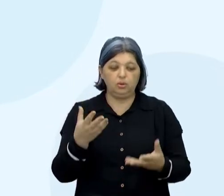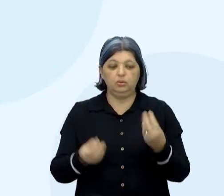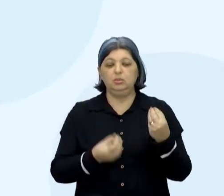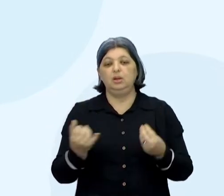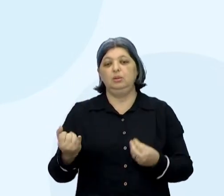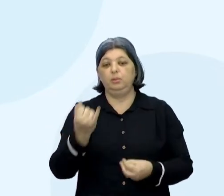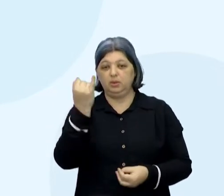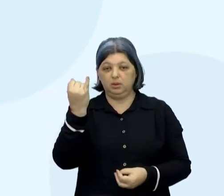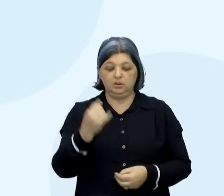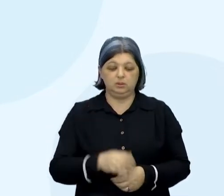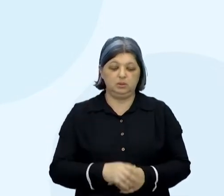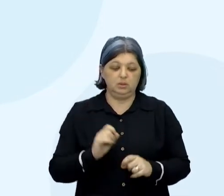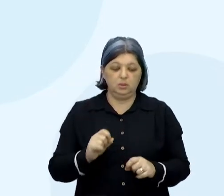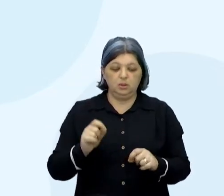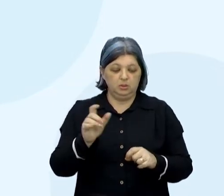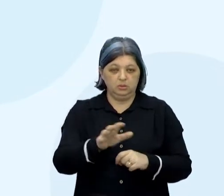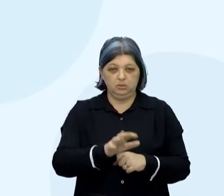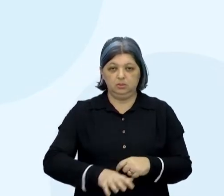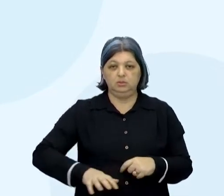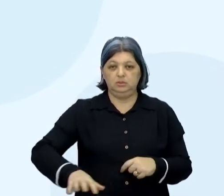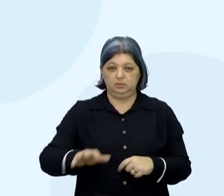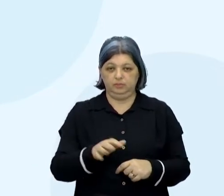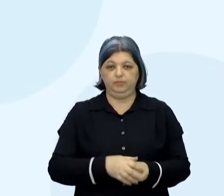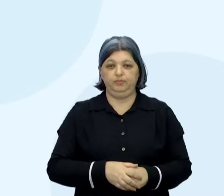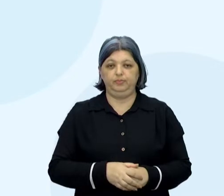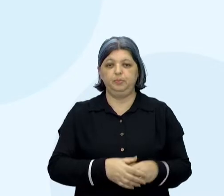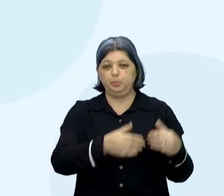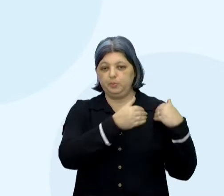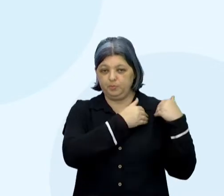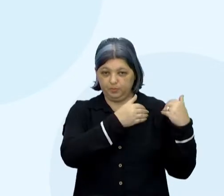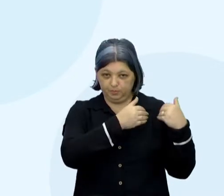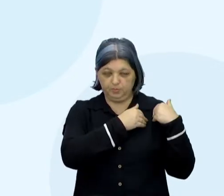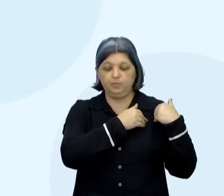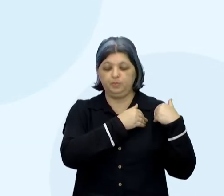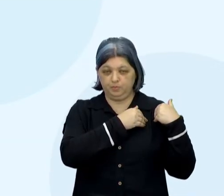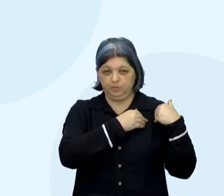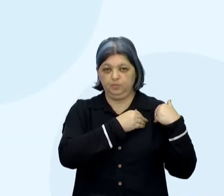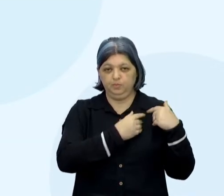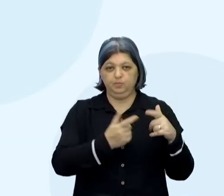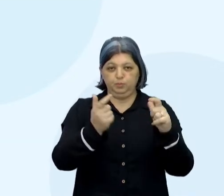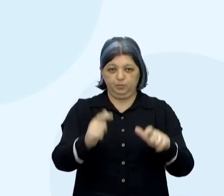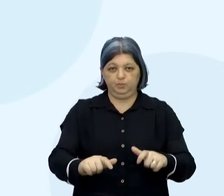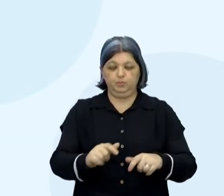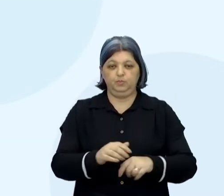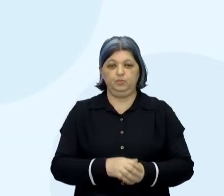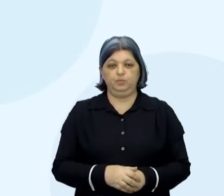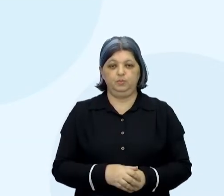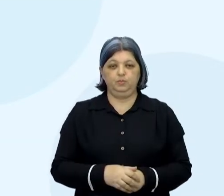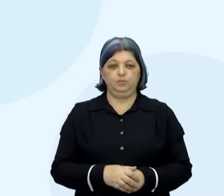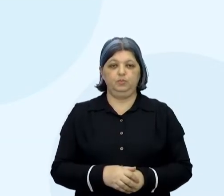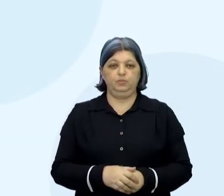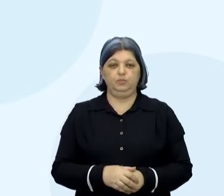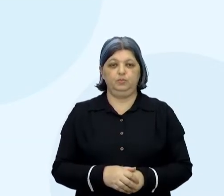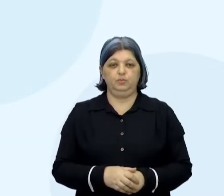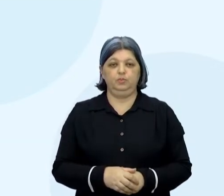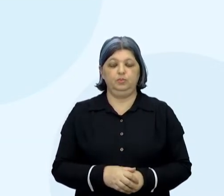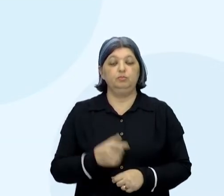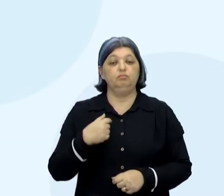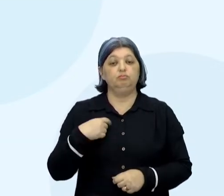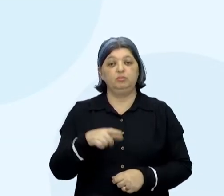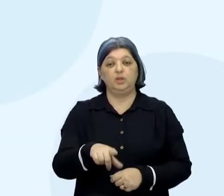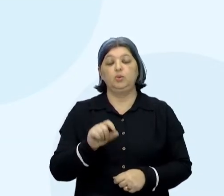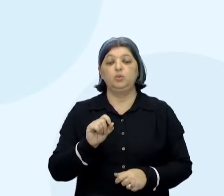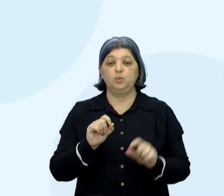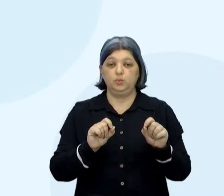são os setores que são responsáveis pela preservação desse patrimônio? E eu escolhi, né, no